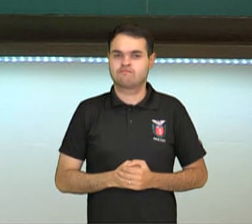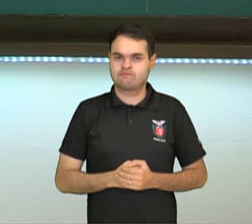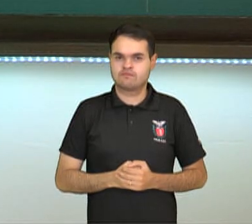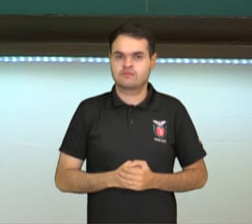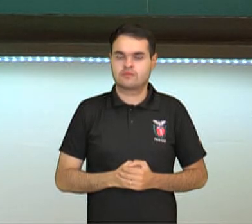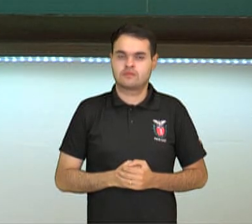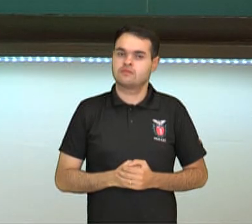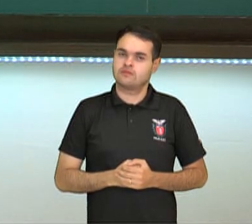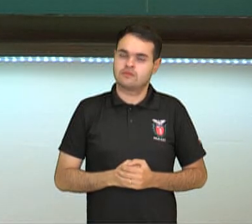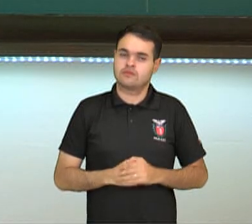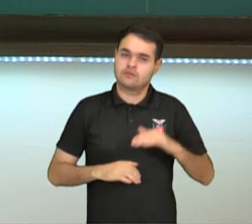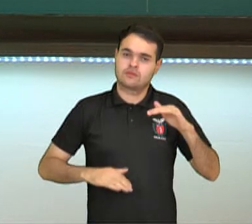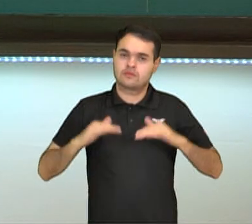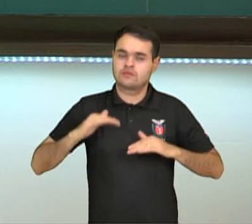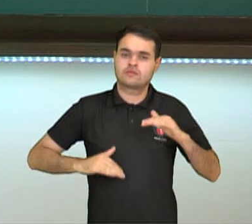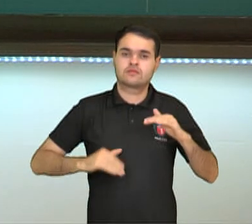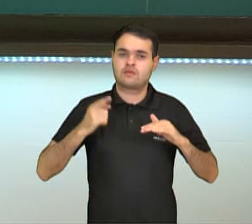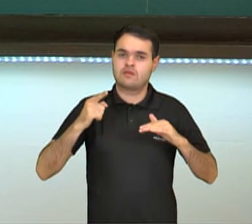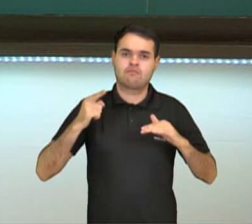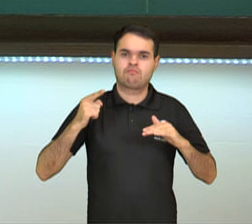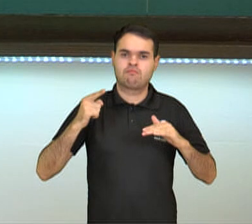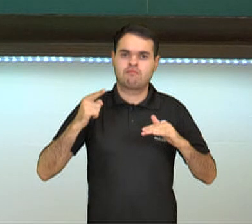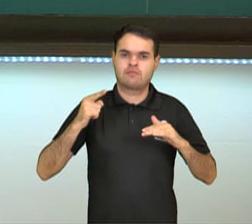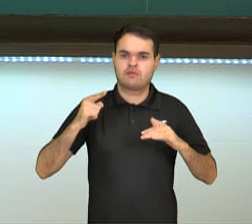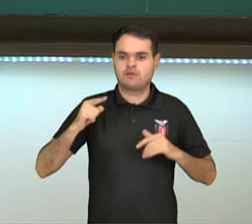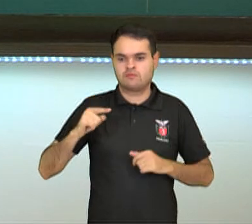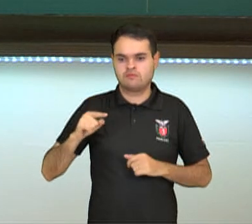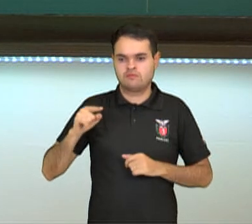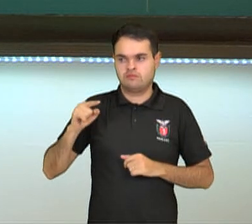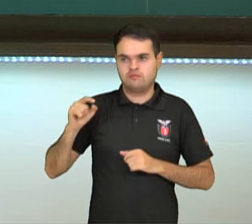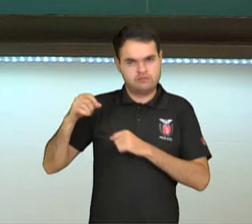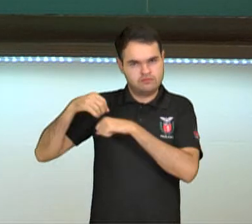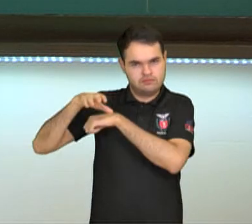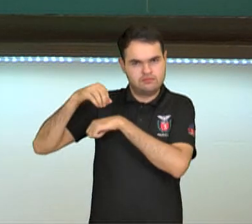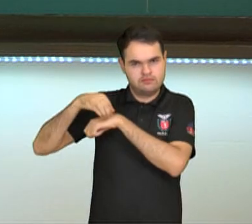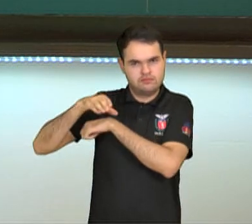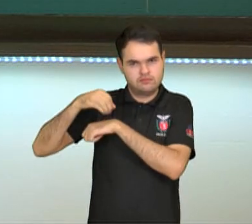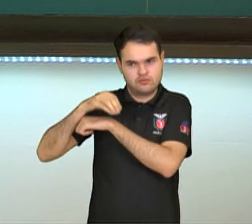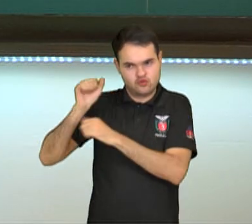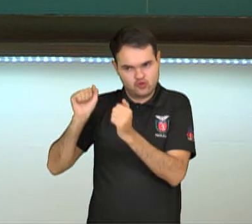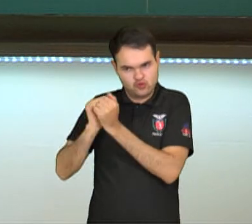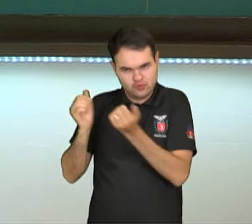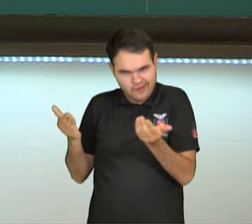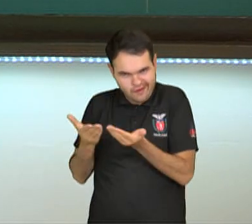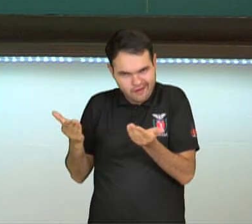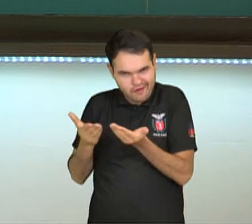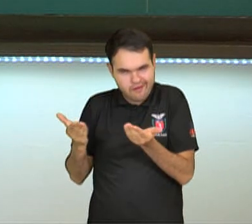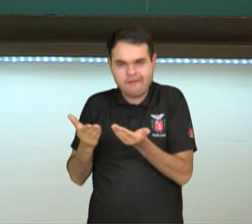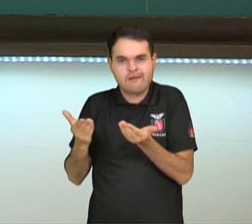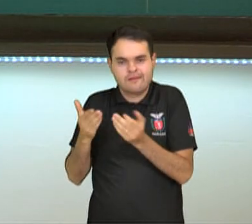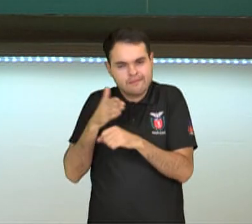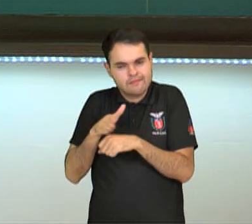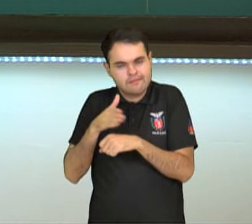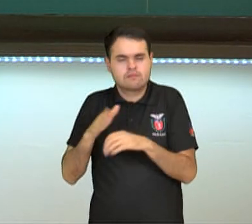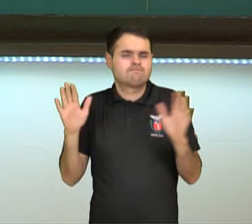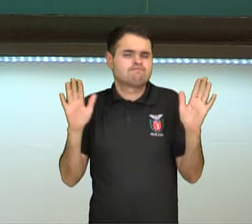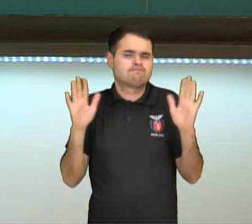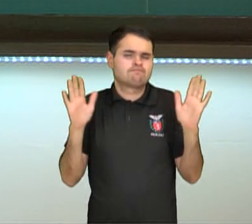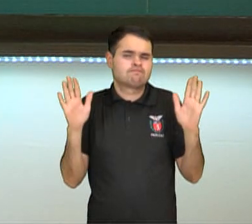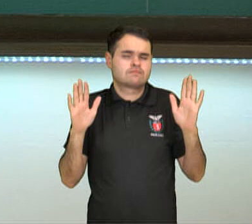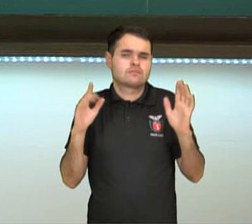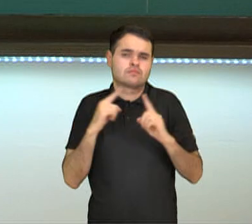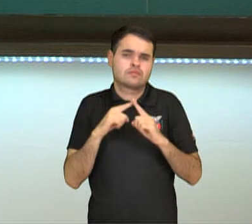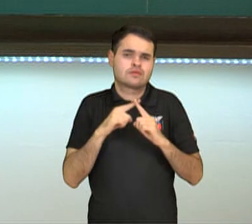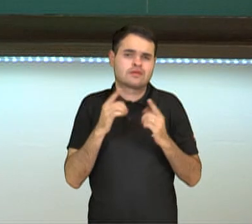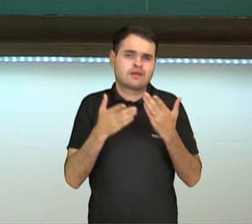Então, pode ser que você não tenha feito essa sequência junto conosco aqui. Até porque, né, a